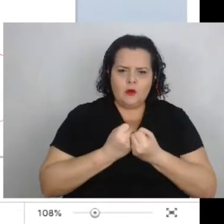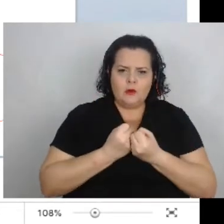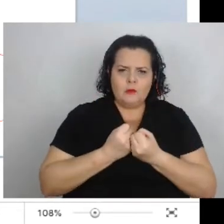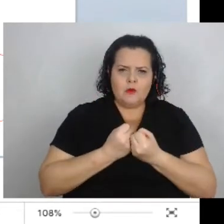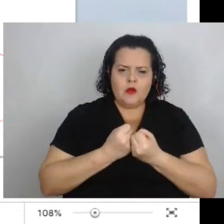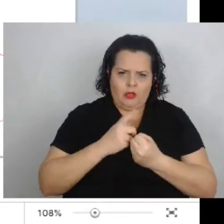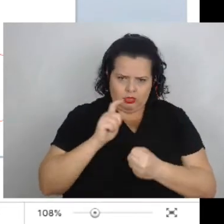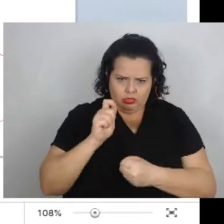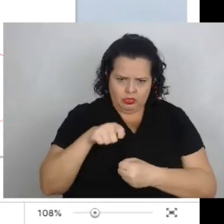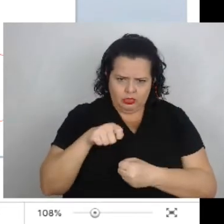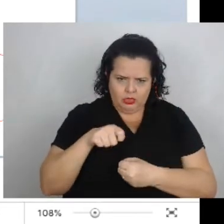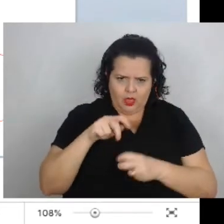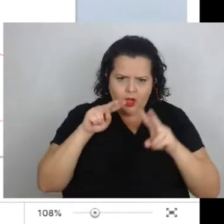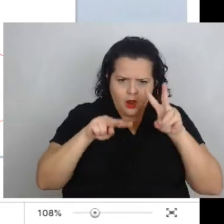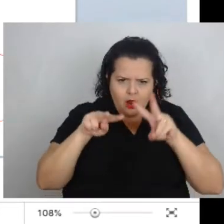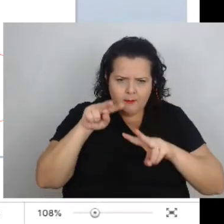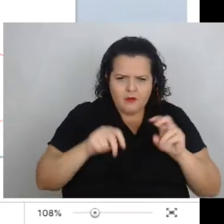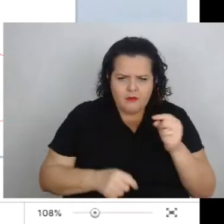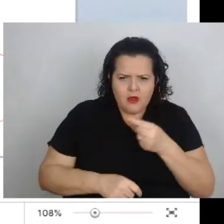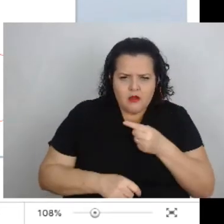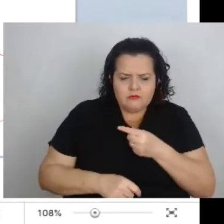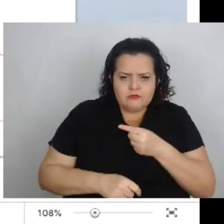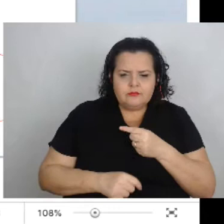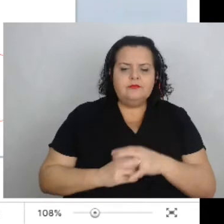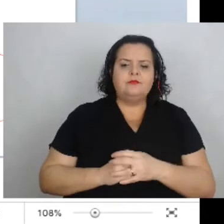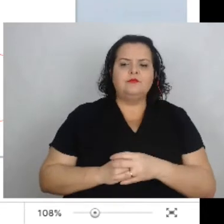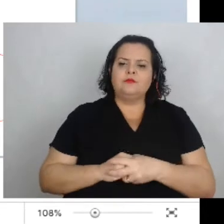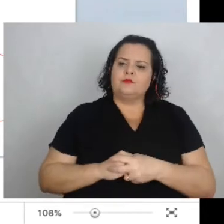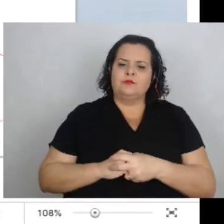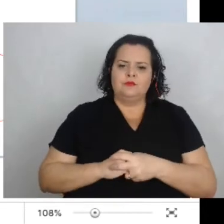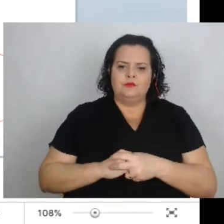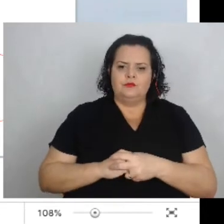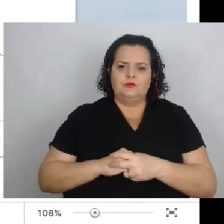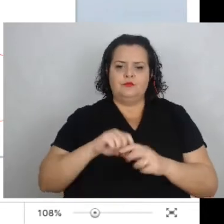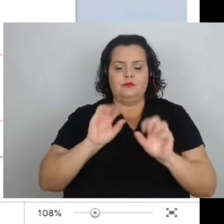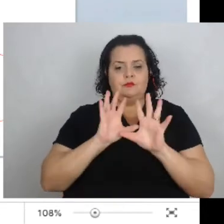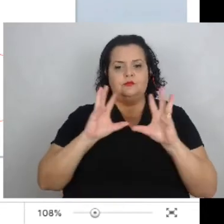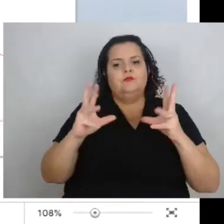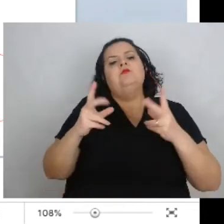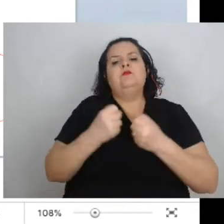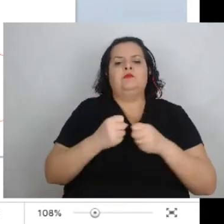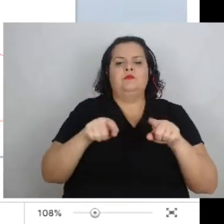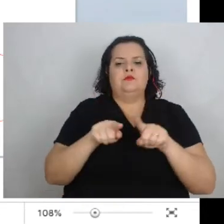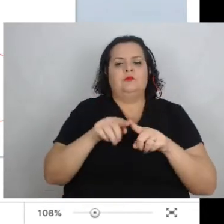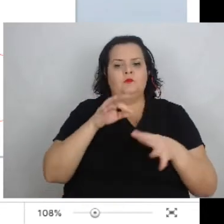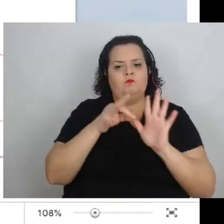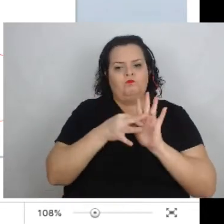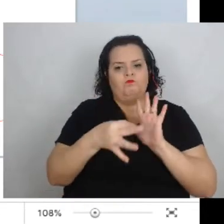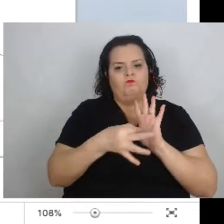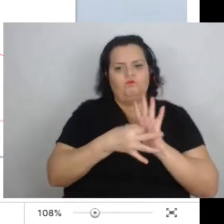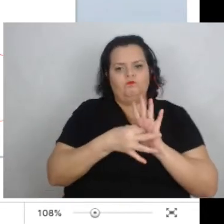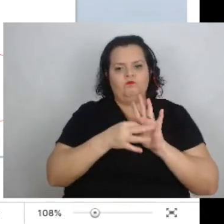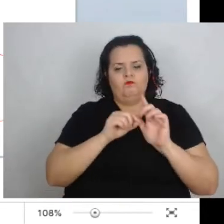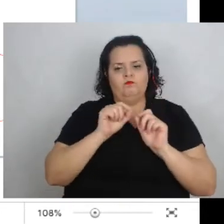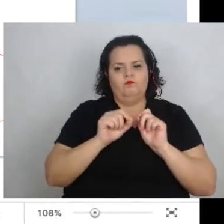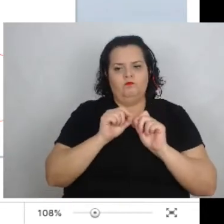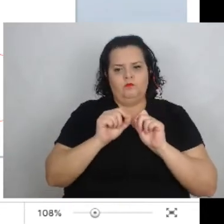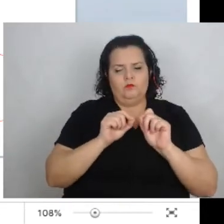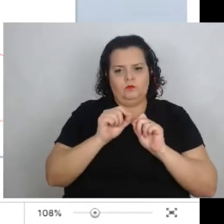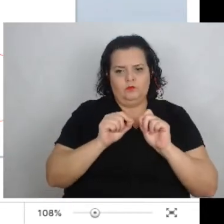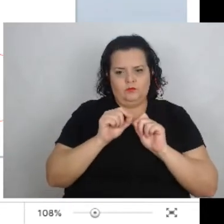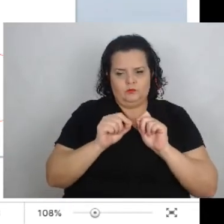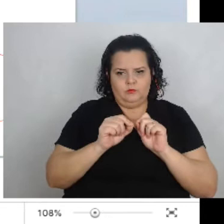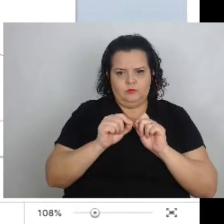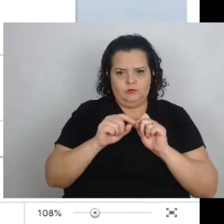ver a animação, mas a OMS também sugere que após 10 dias que